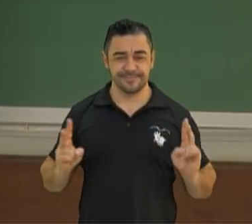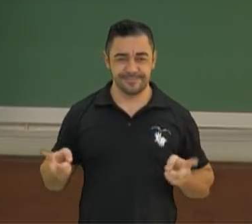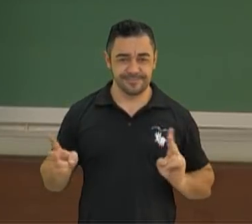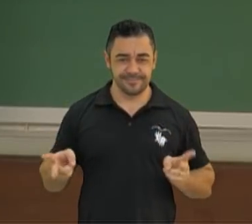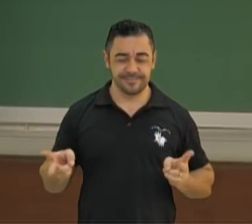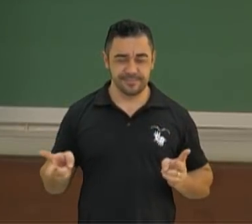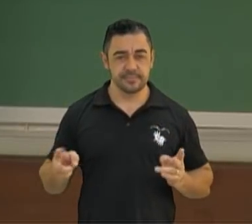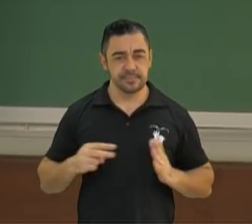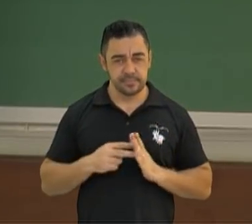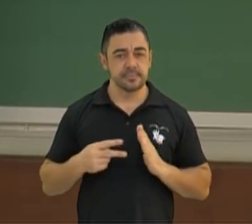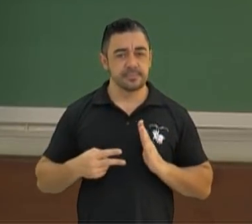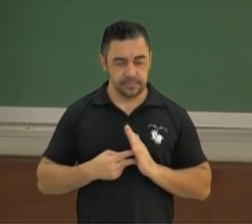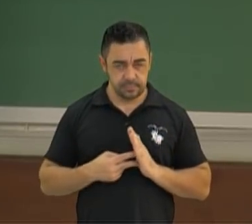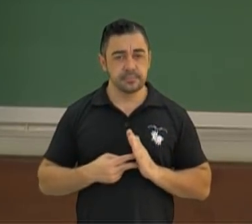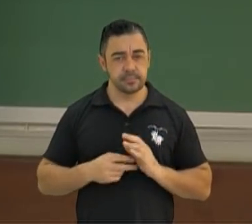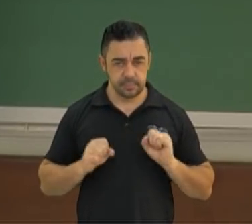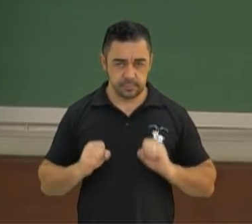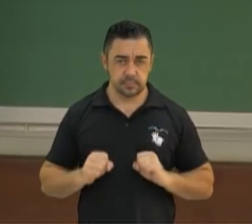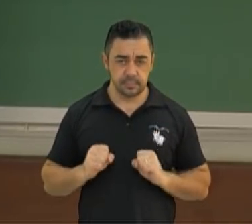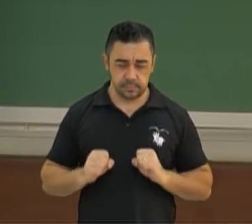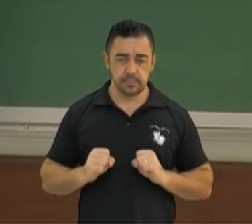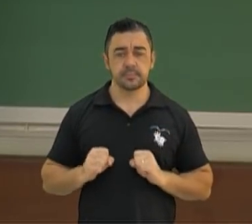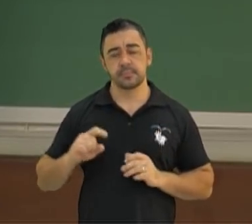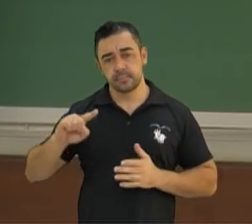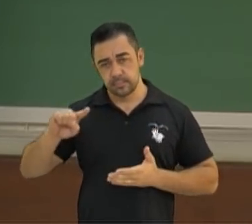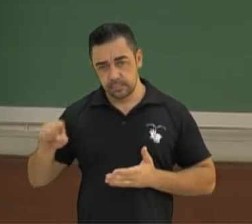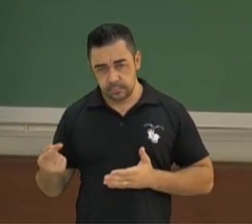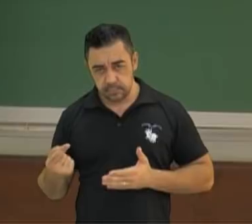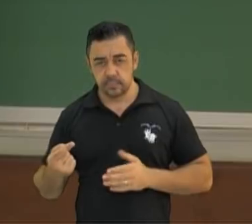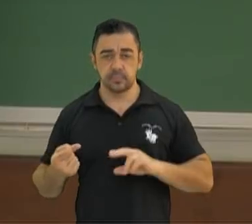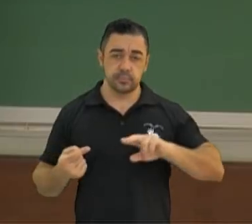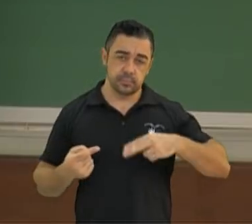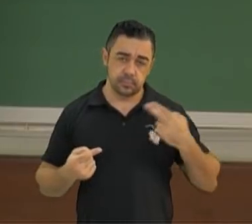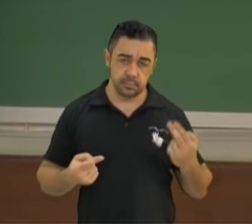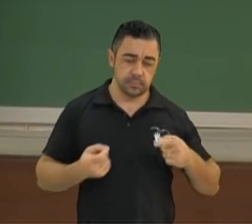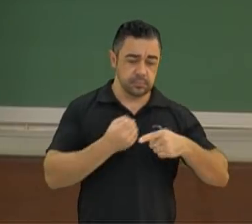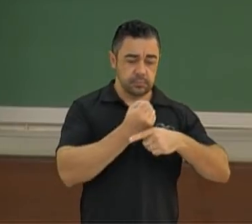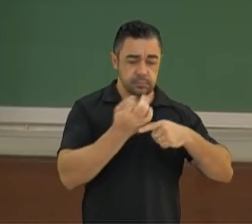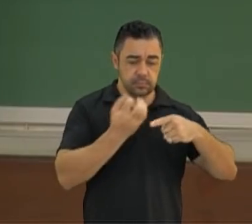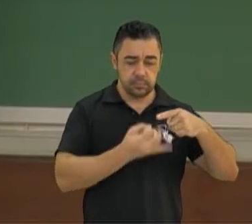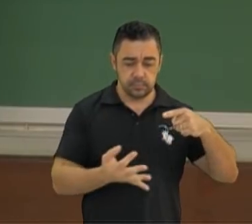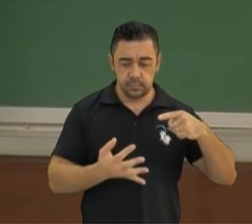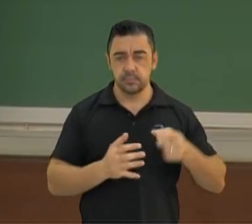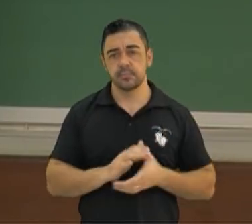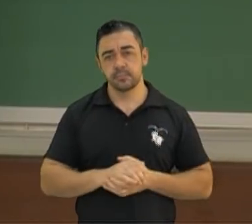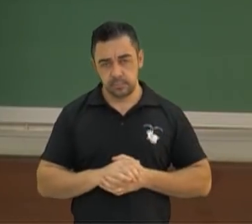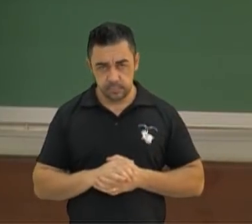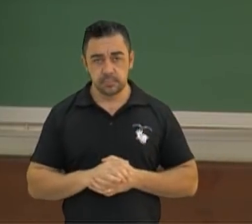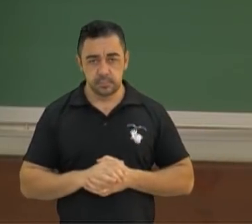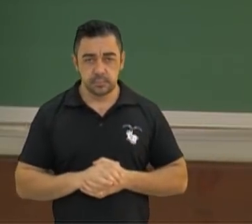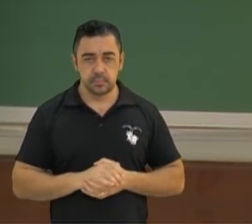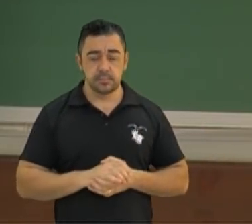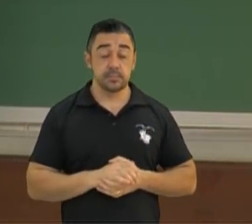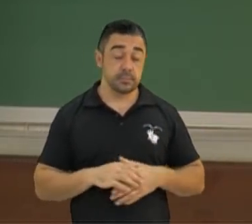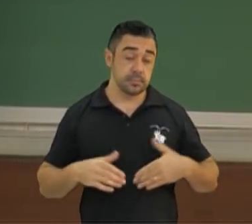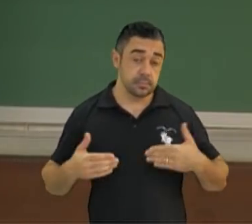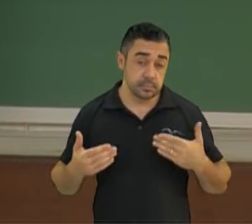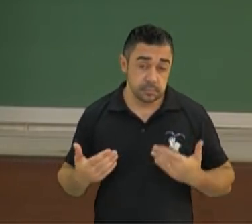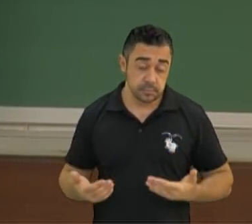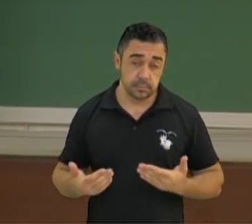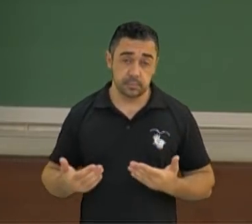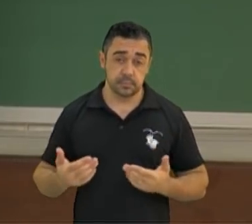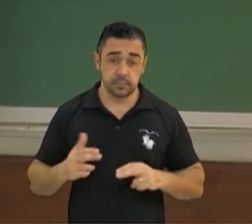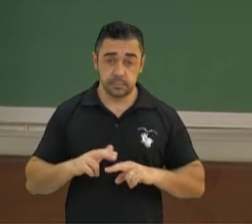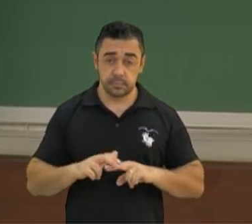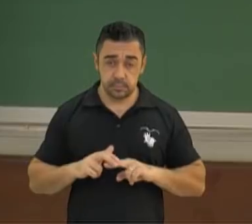poderia representar meio tanto na forma fracionária quanto na forma decimal, ok? Então, em